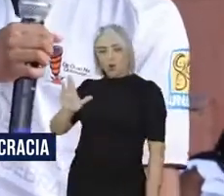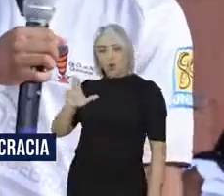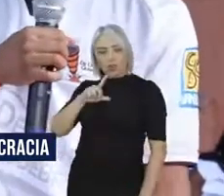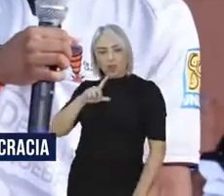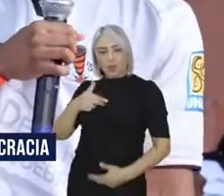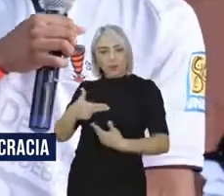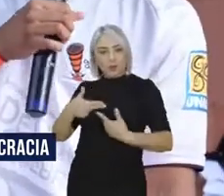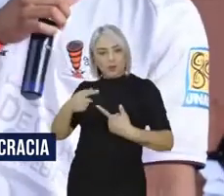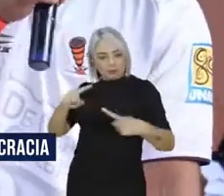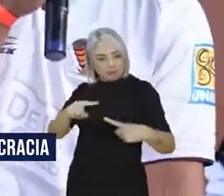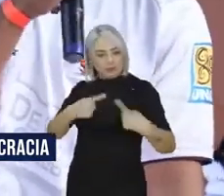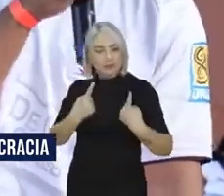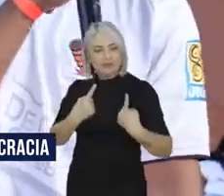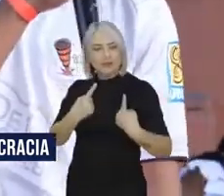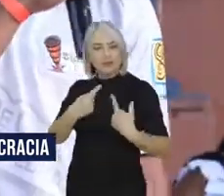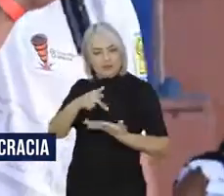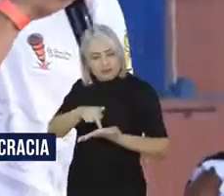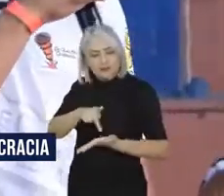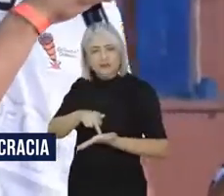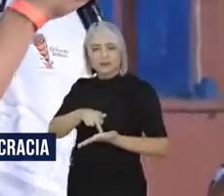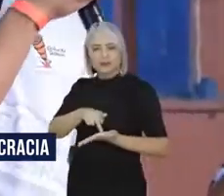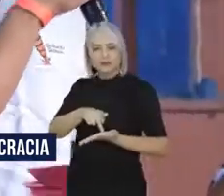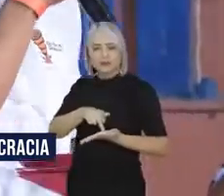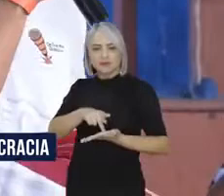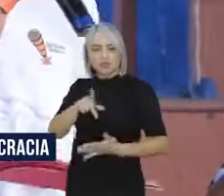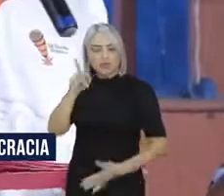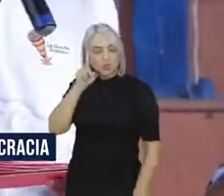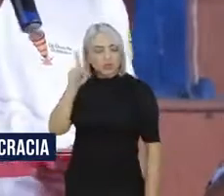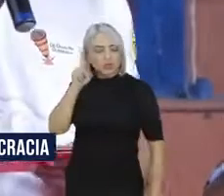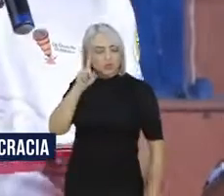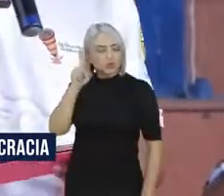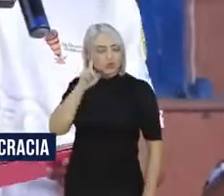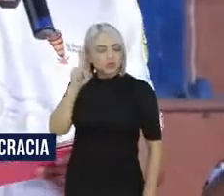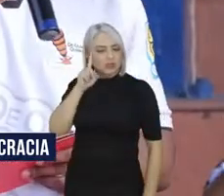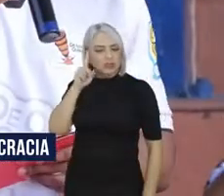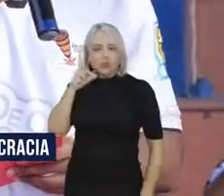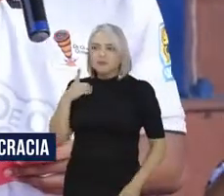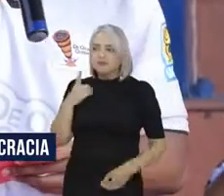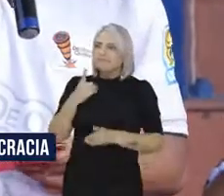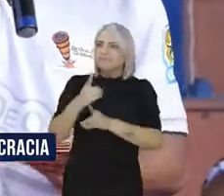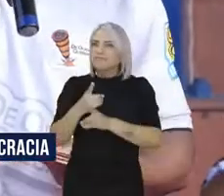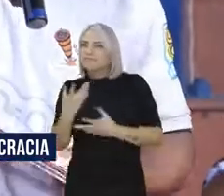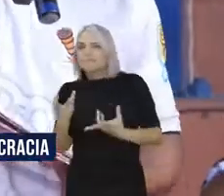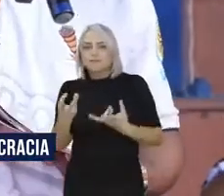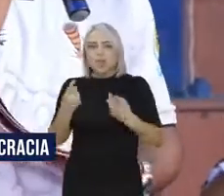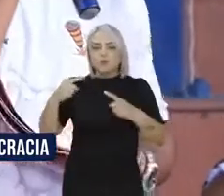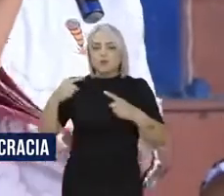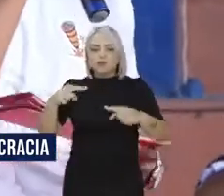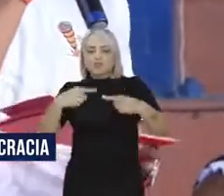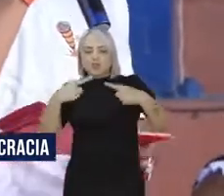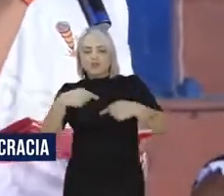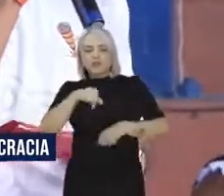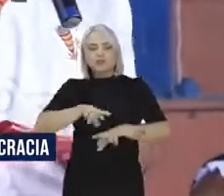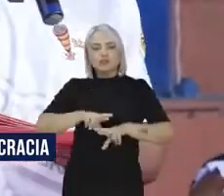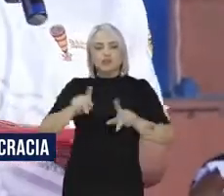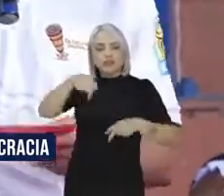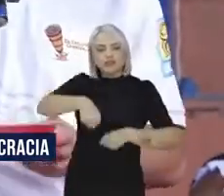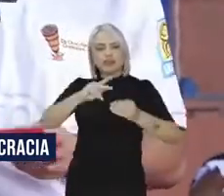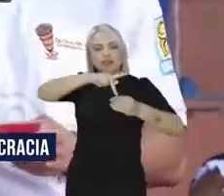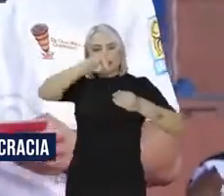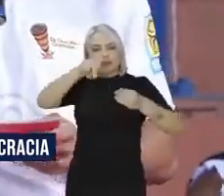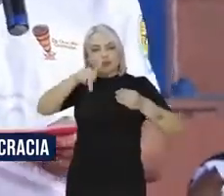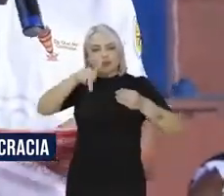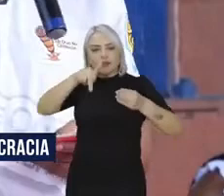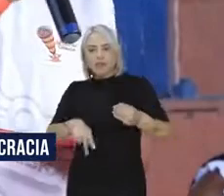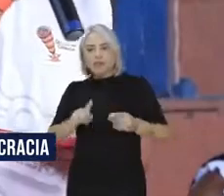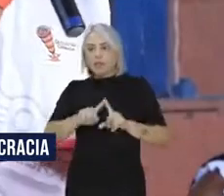verdade. Todos os dias eu me deparo com um desafio diferente aqui na quebrada. Mas esse trabalho da